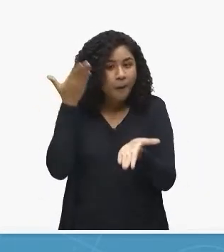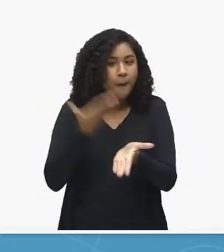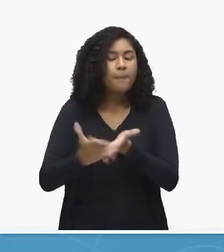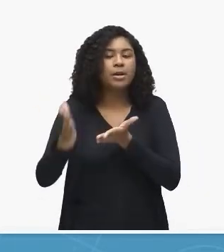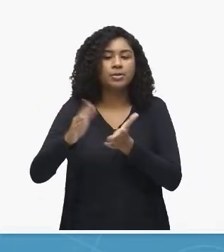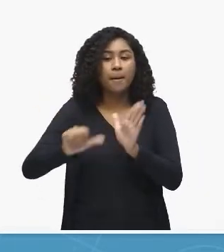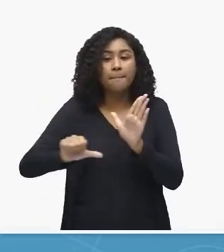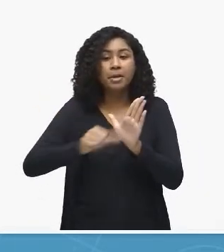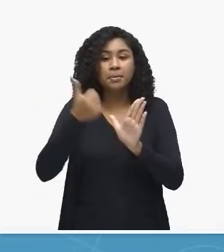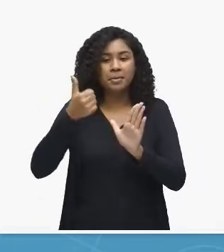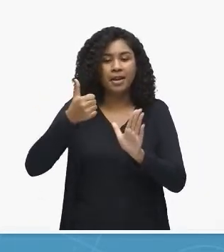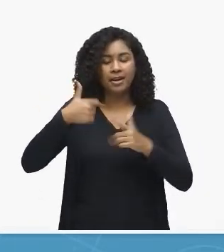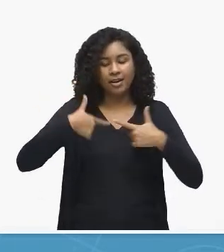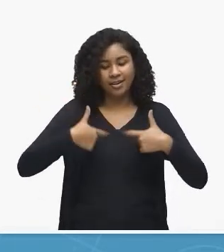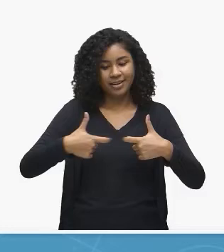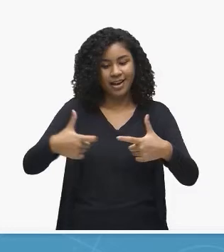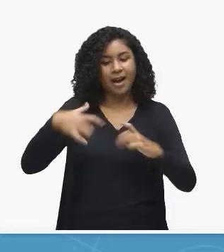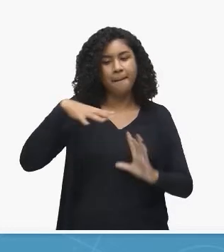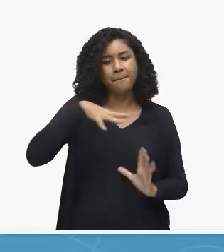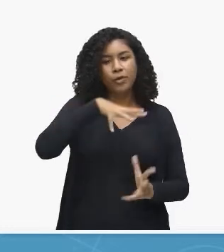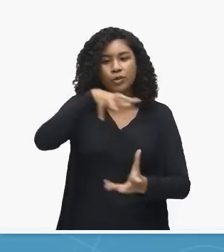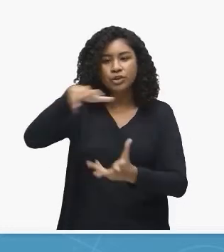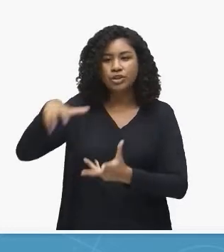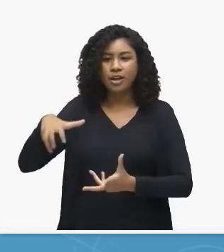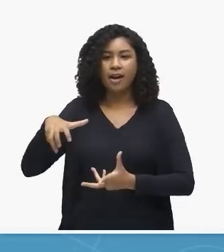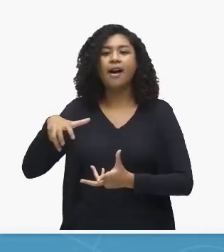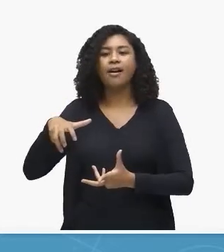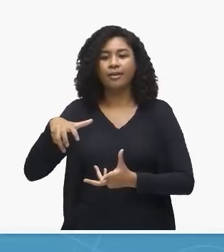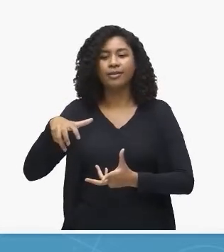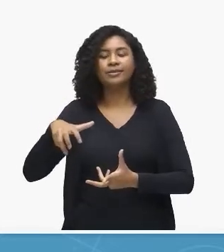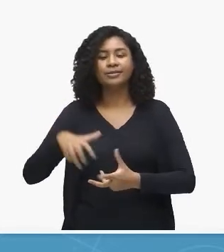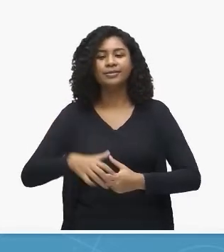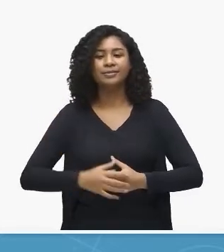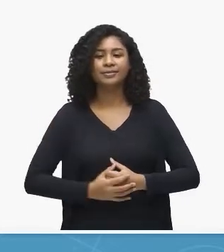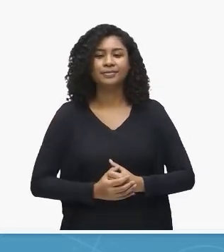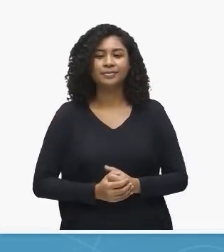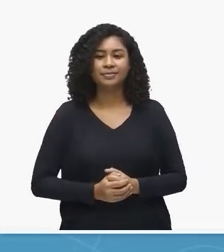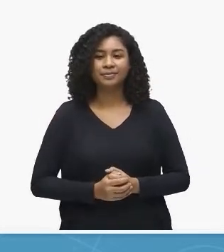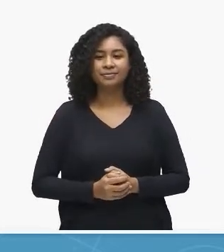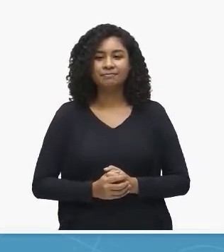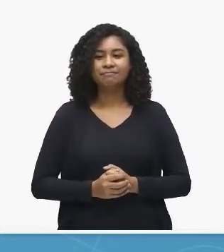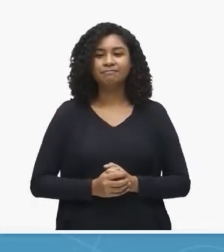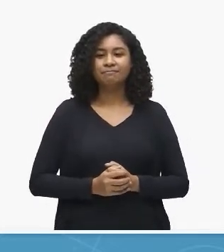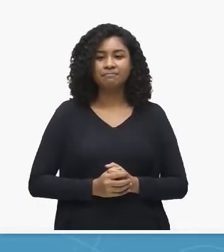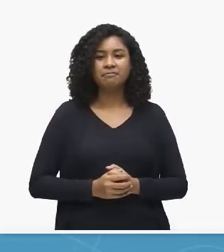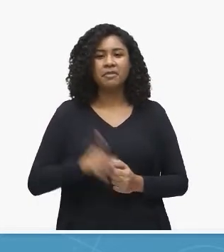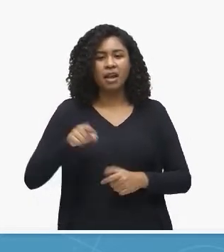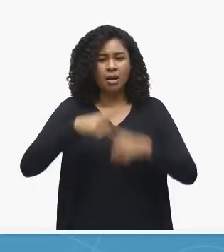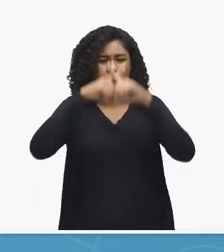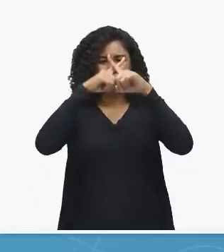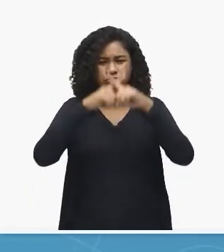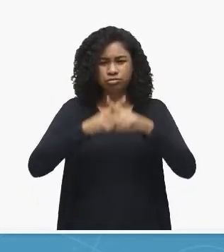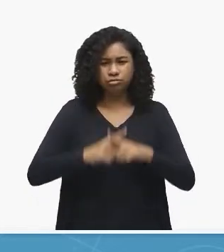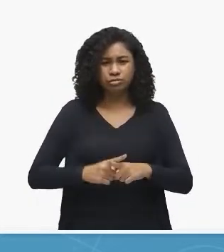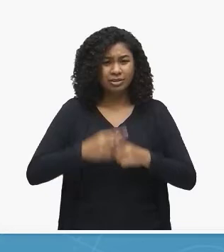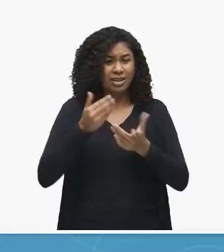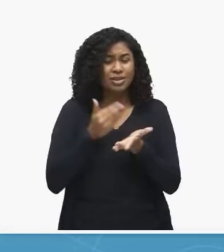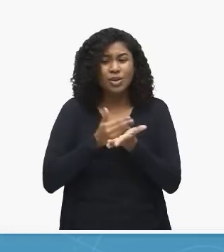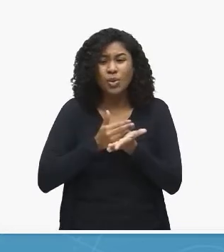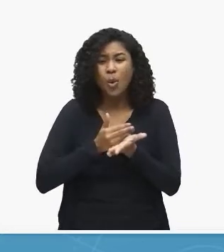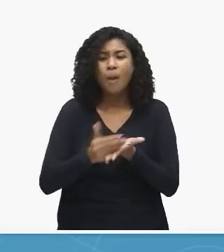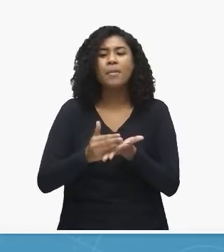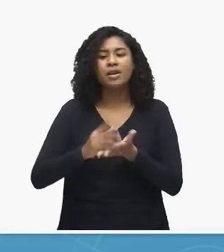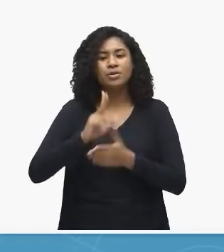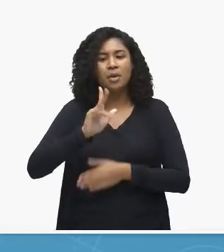Guerra Mundial, a chamada Grande Guerra, mãe de todas as guerras, um conflito aí que a gente está só no início e que a gente